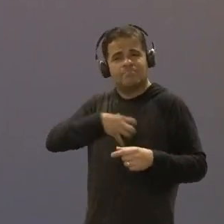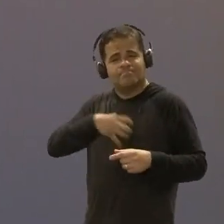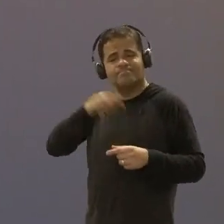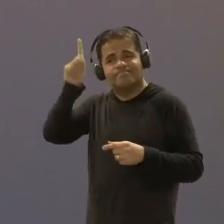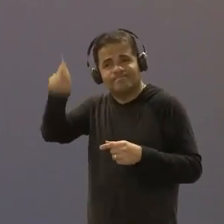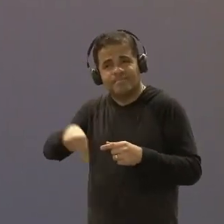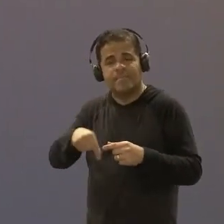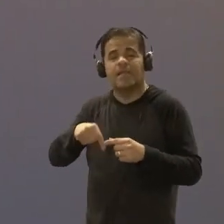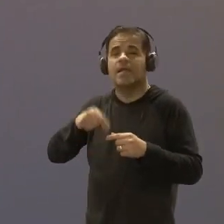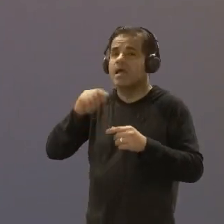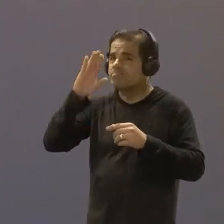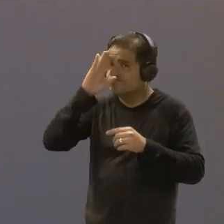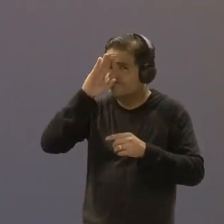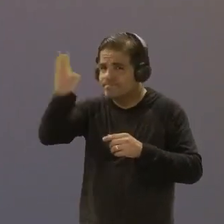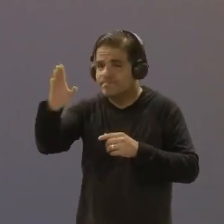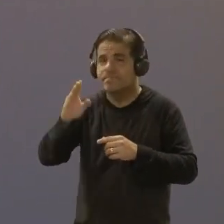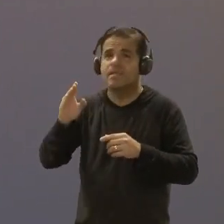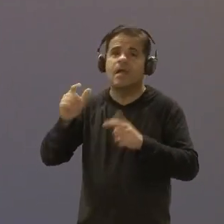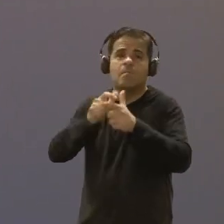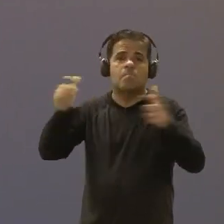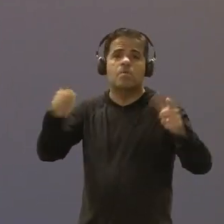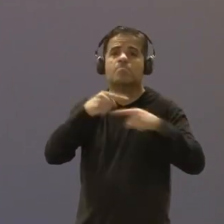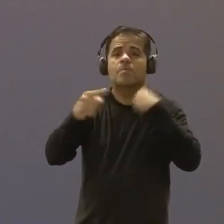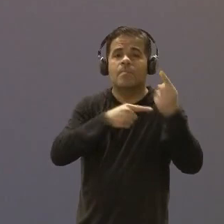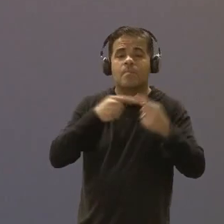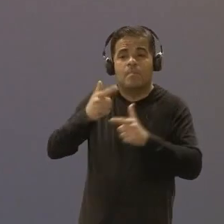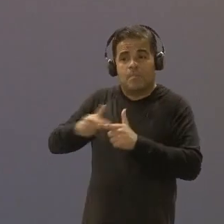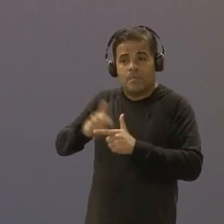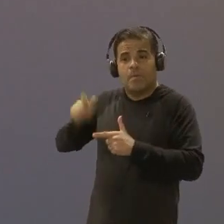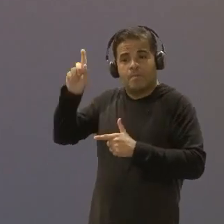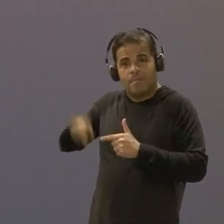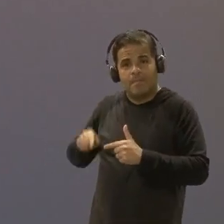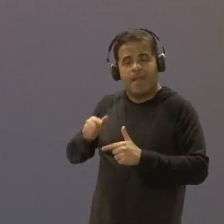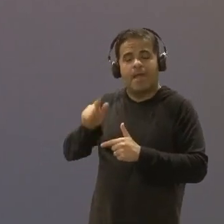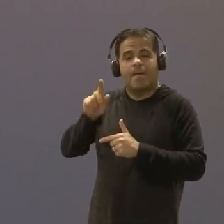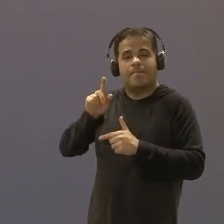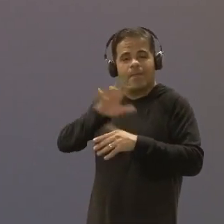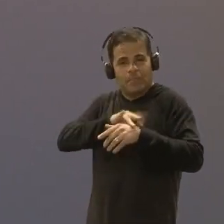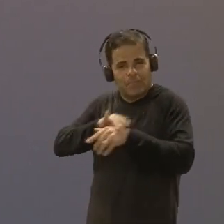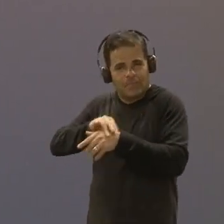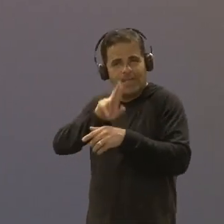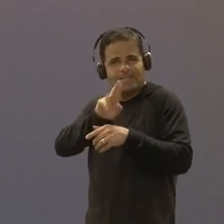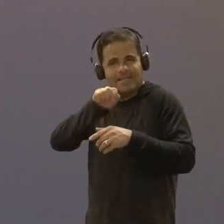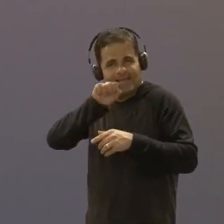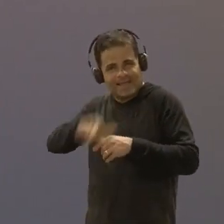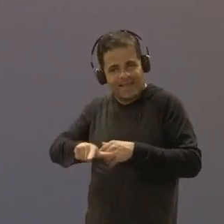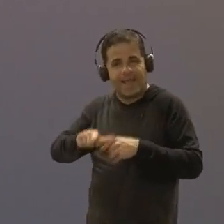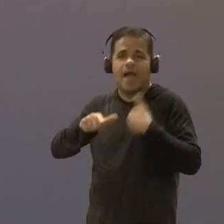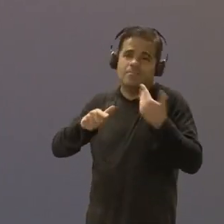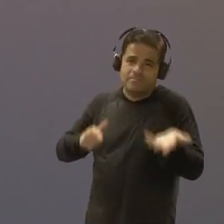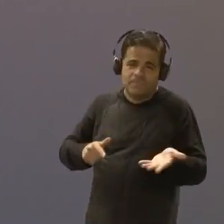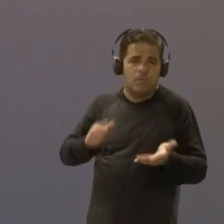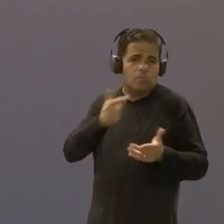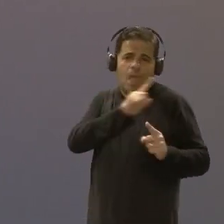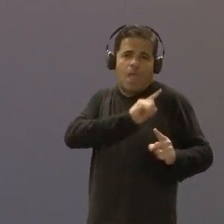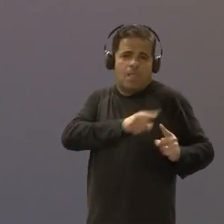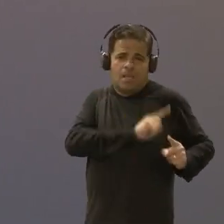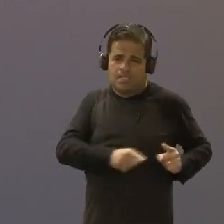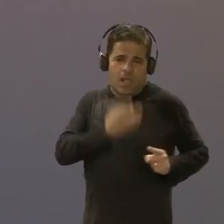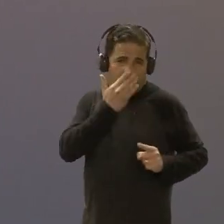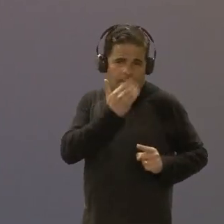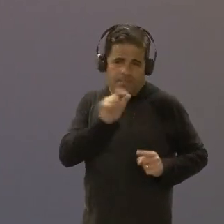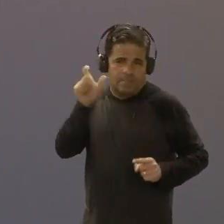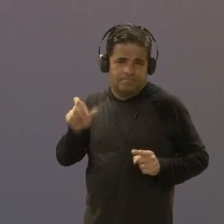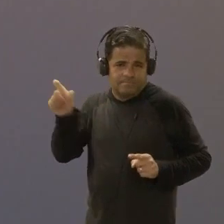é um fator preponderante na morbimortalidade do doente renal. Então, assim, não existem essas restrições alimentares